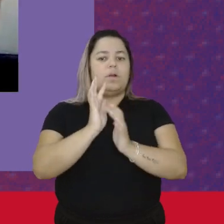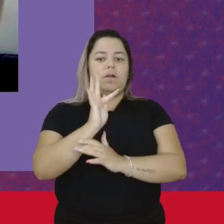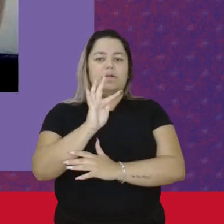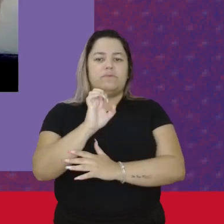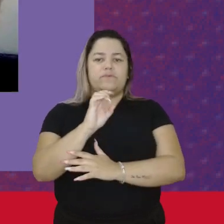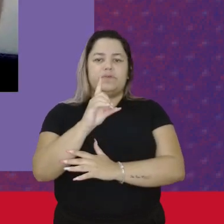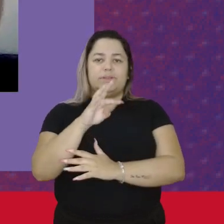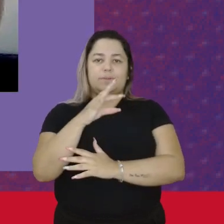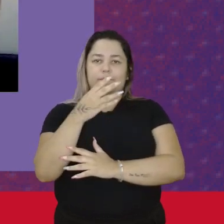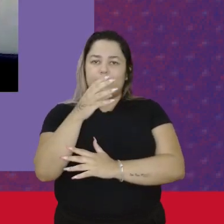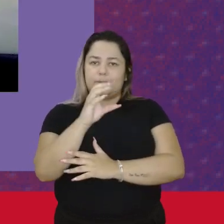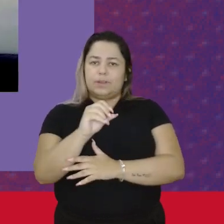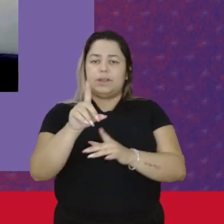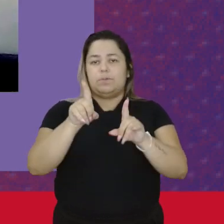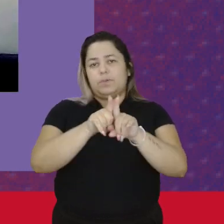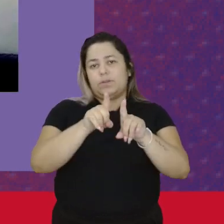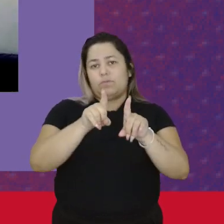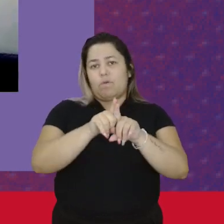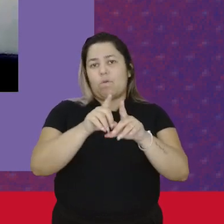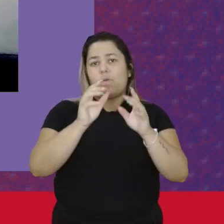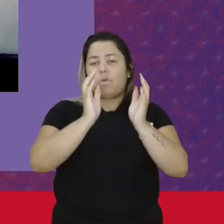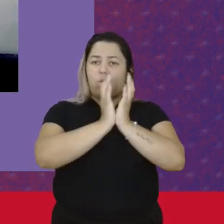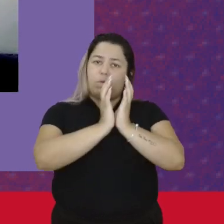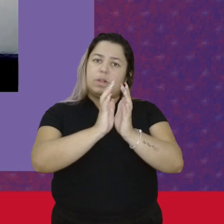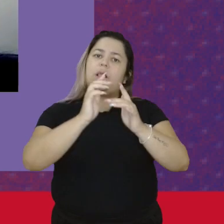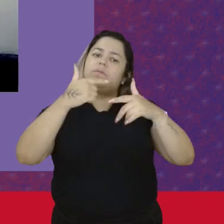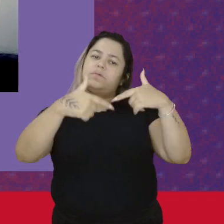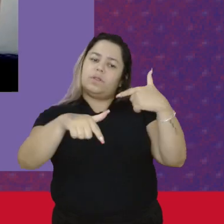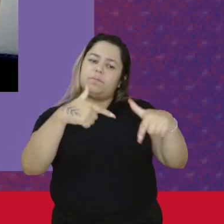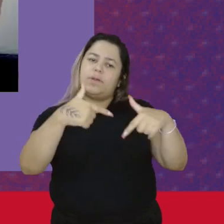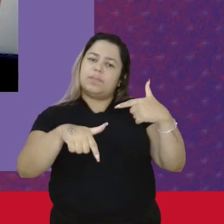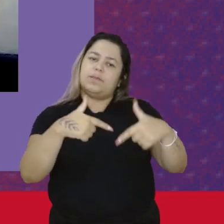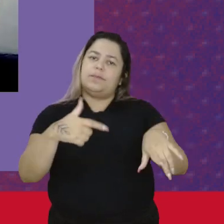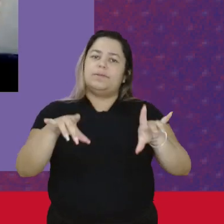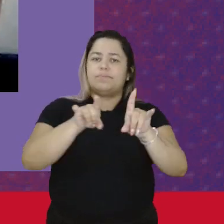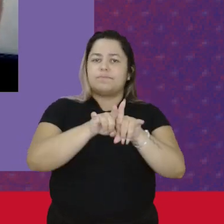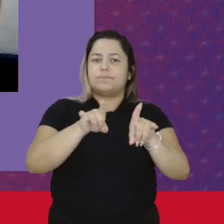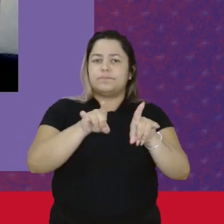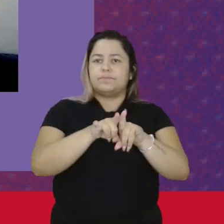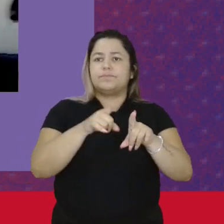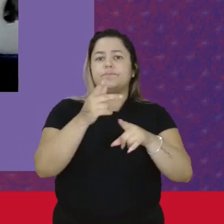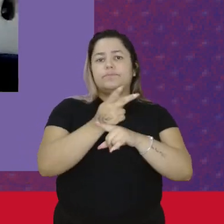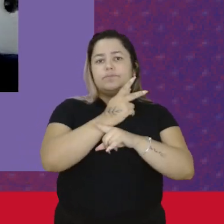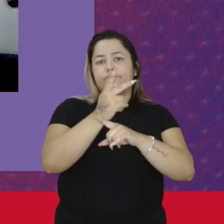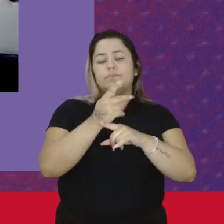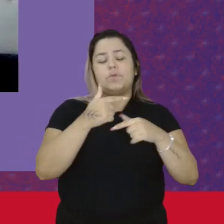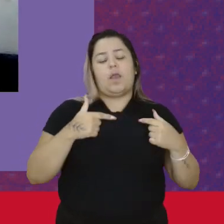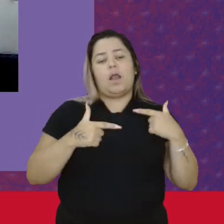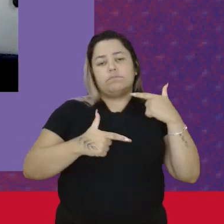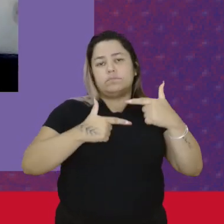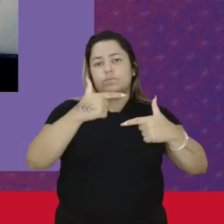não congregando o conjunto das trabalhadoras para incorporar na sua luta, né?